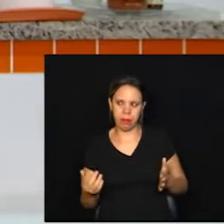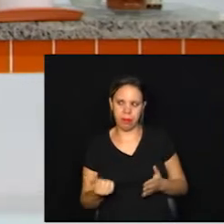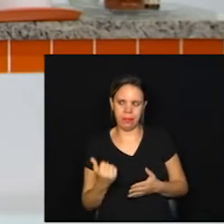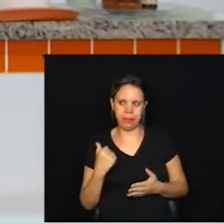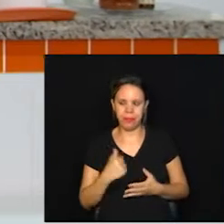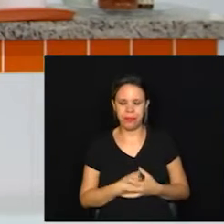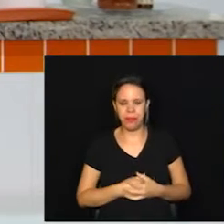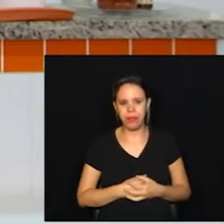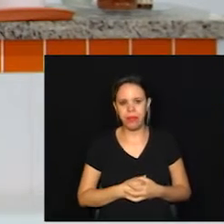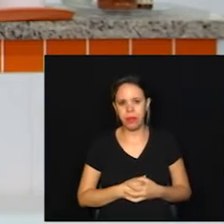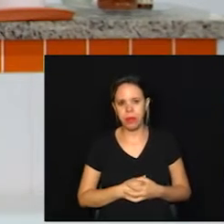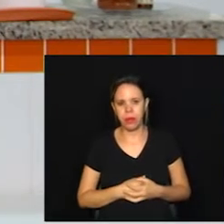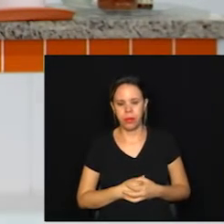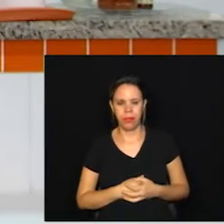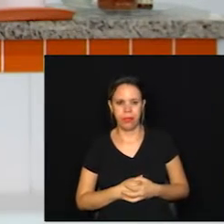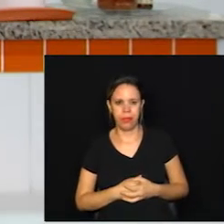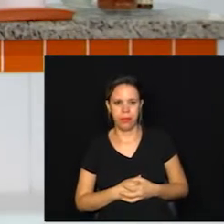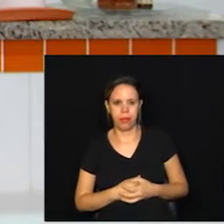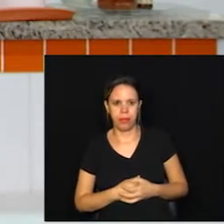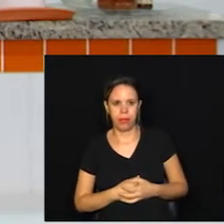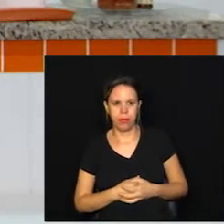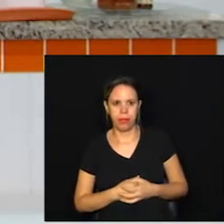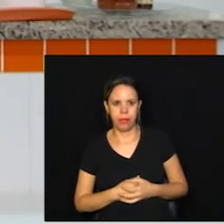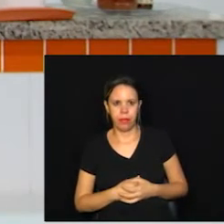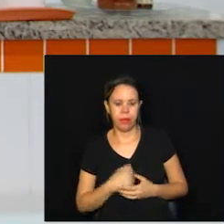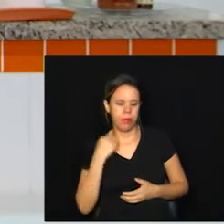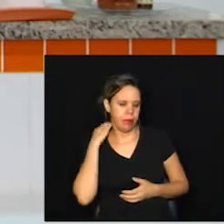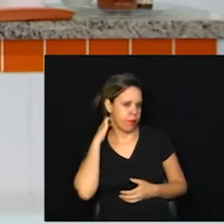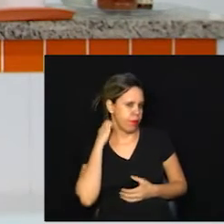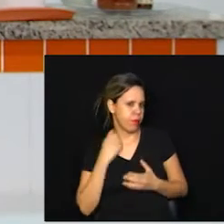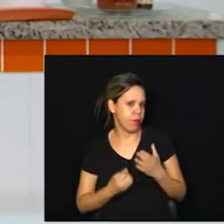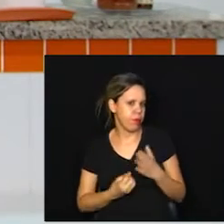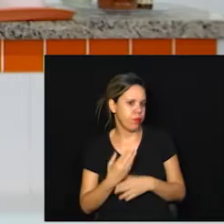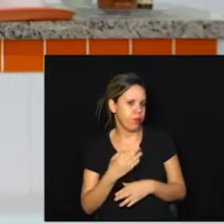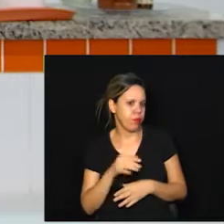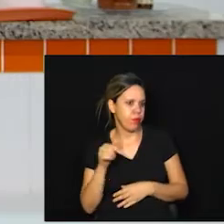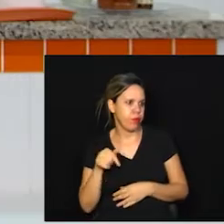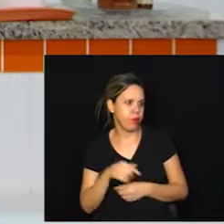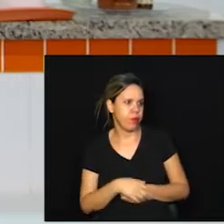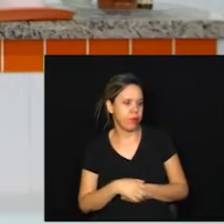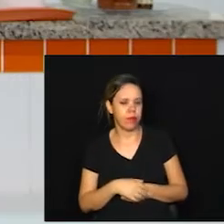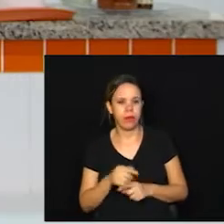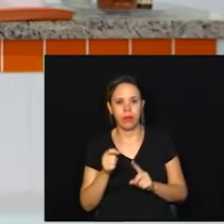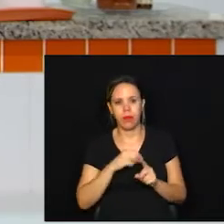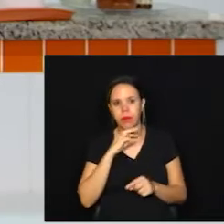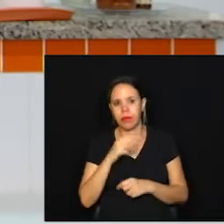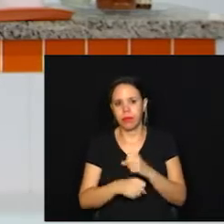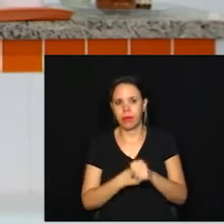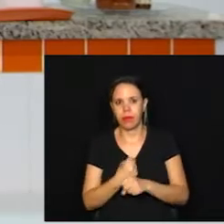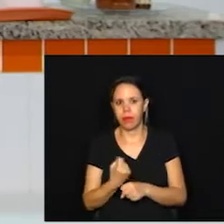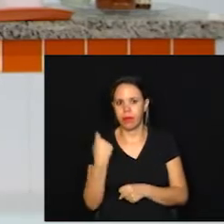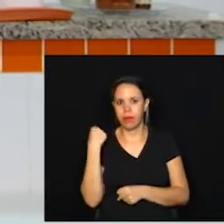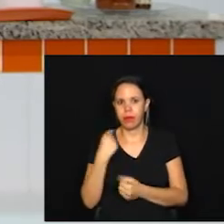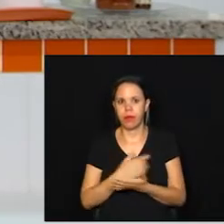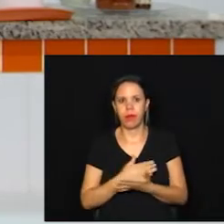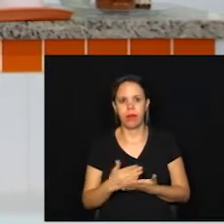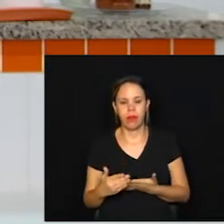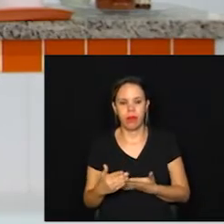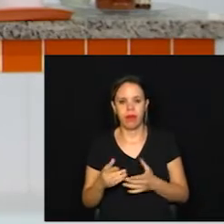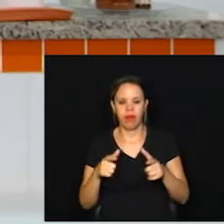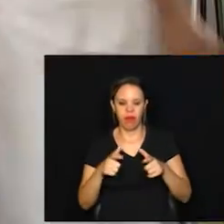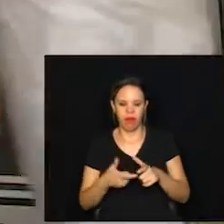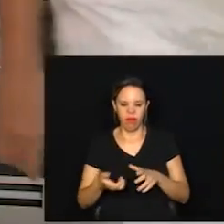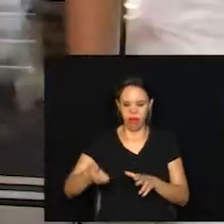um crescimento aí nessa história aí. Em março do ano passado, nós começamos com